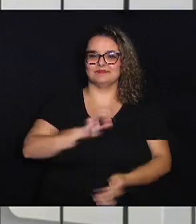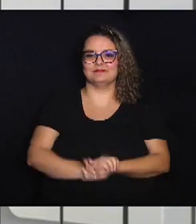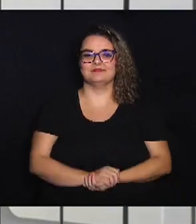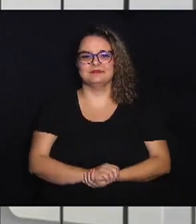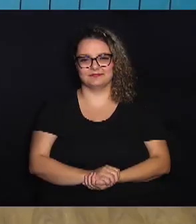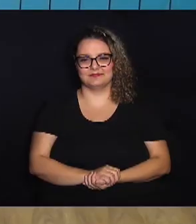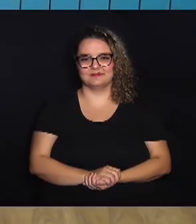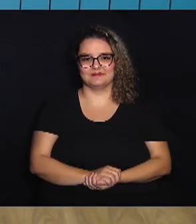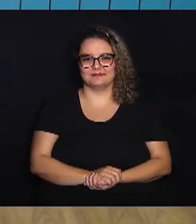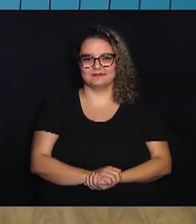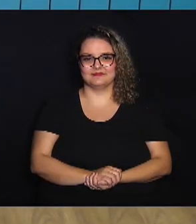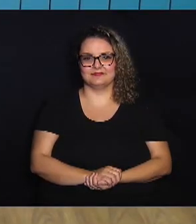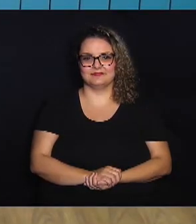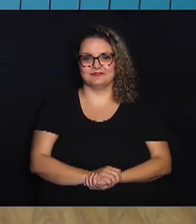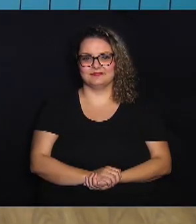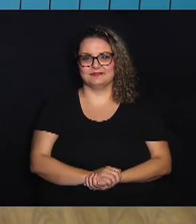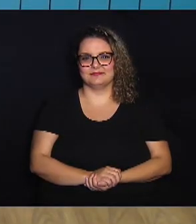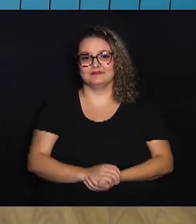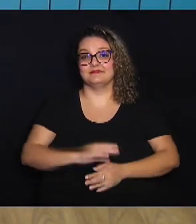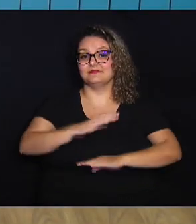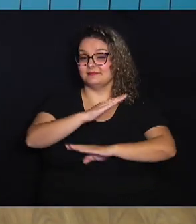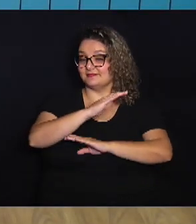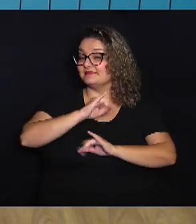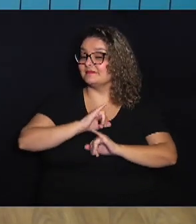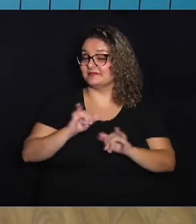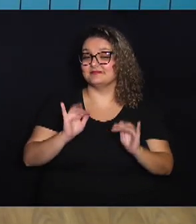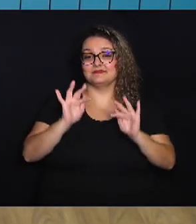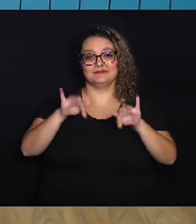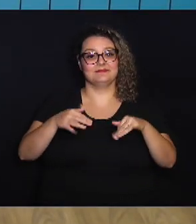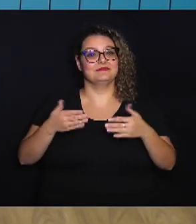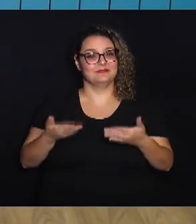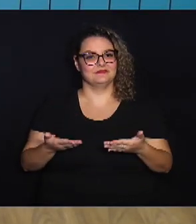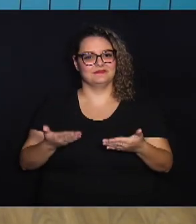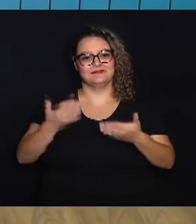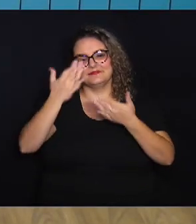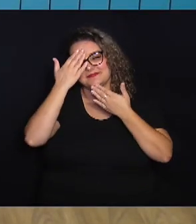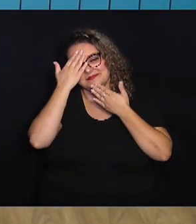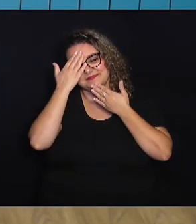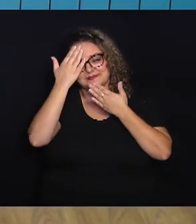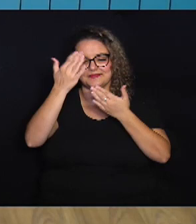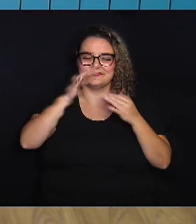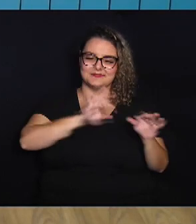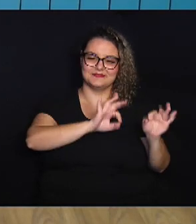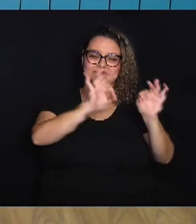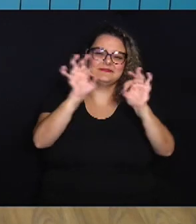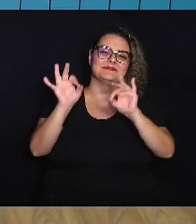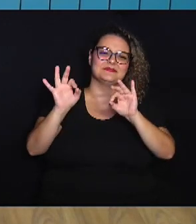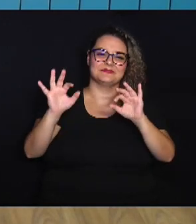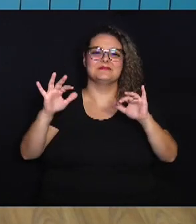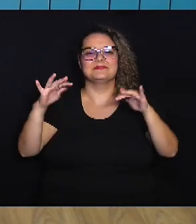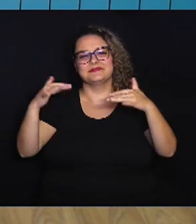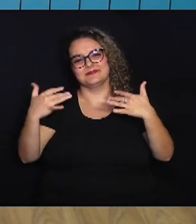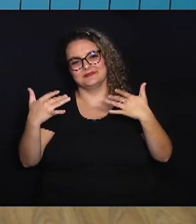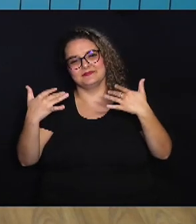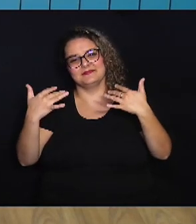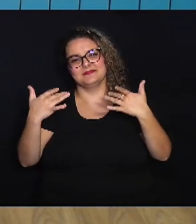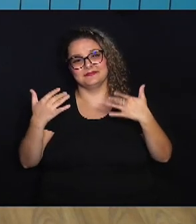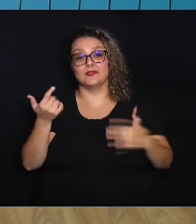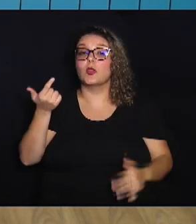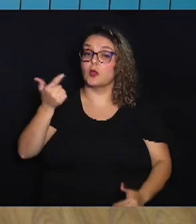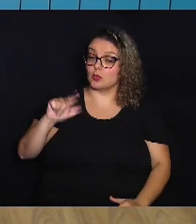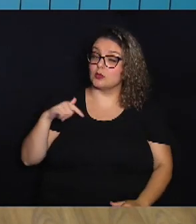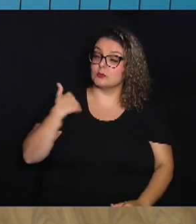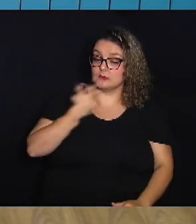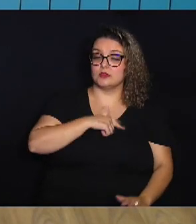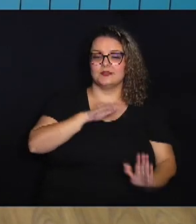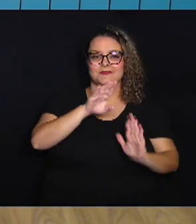Campinas. O Jornal Câmara Notícia fica por aqui. Muito obrigado pela sua companhia, pela sua audiência.